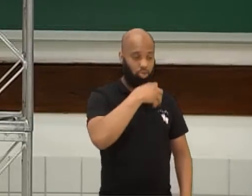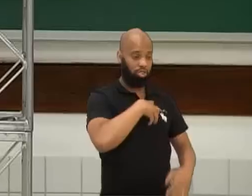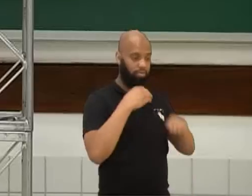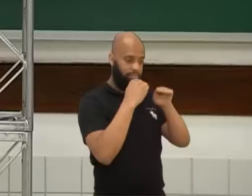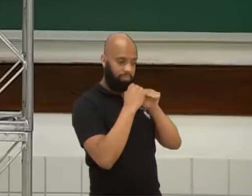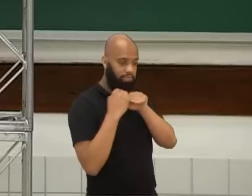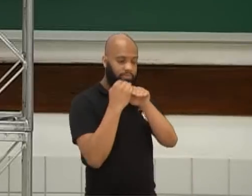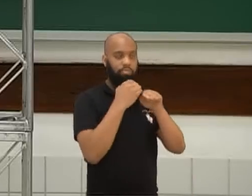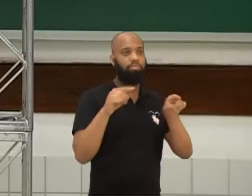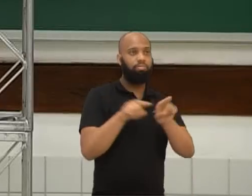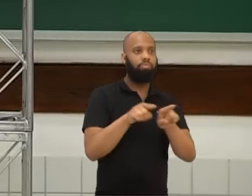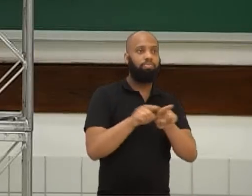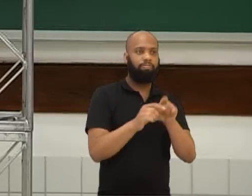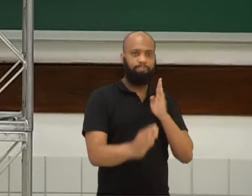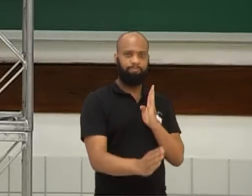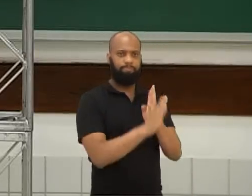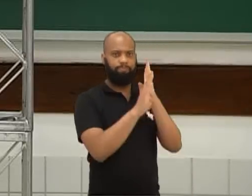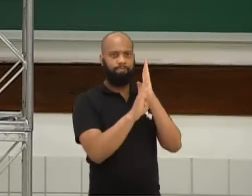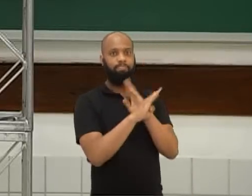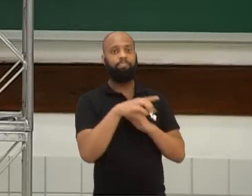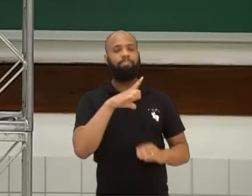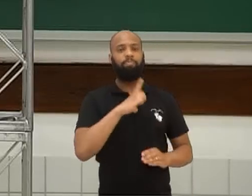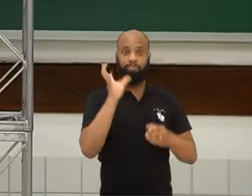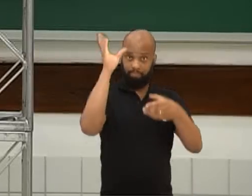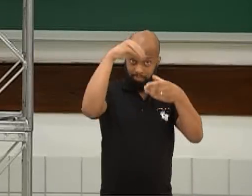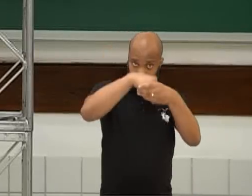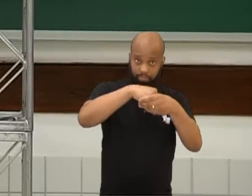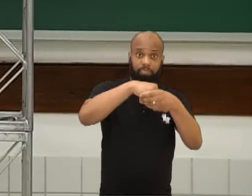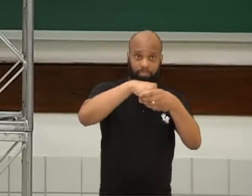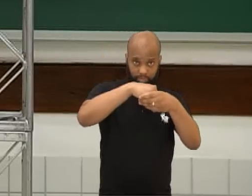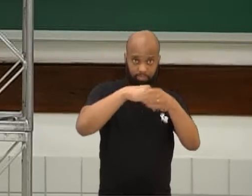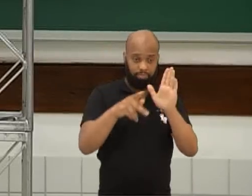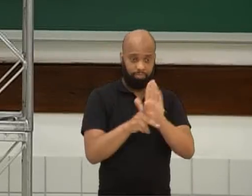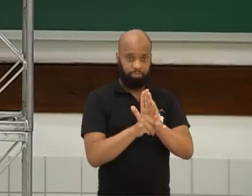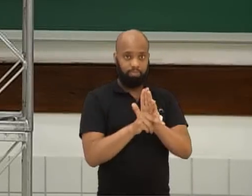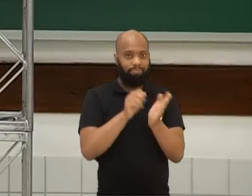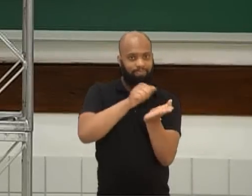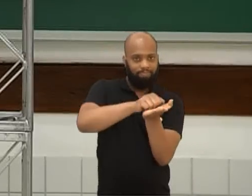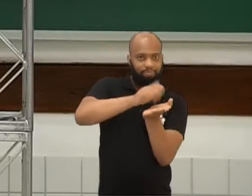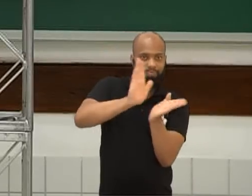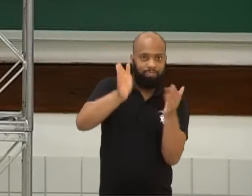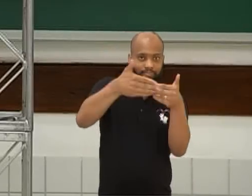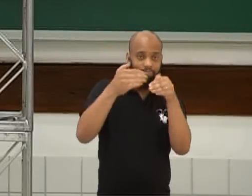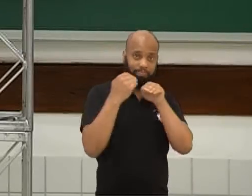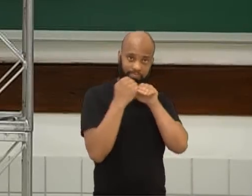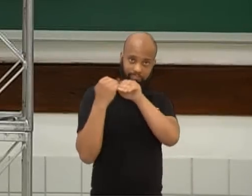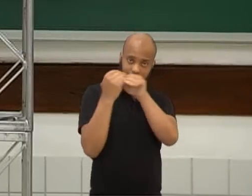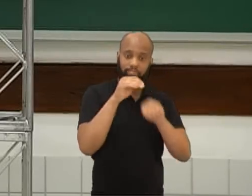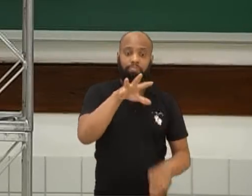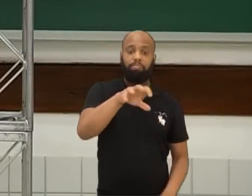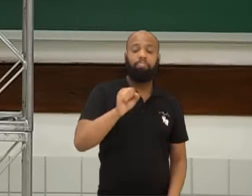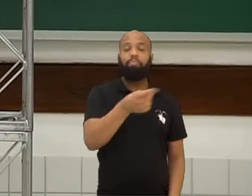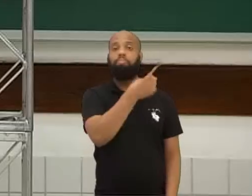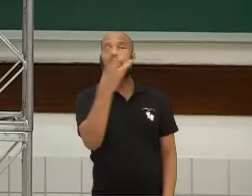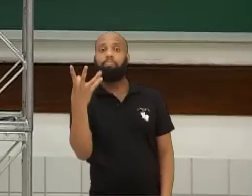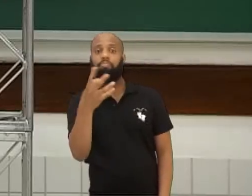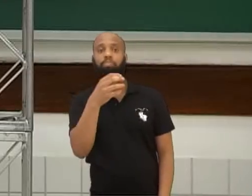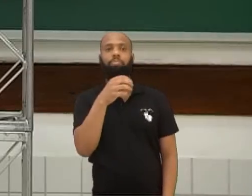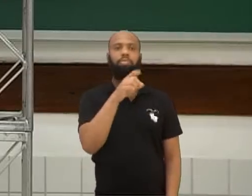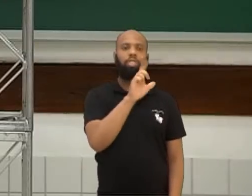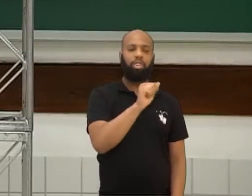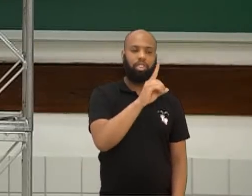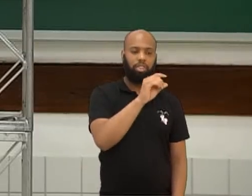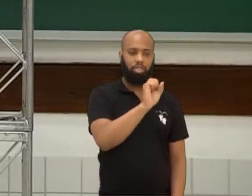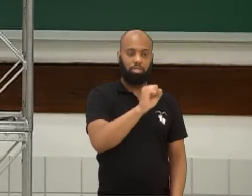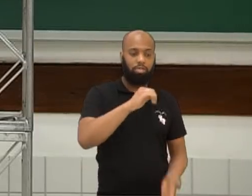chegamos à conclusão que para descobrir a soma dos ângulos internos de um polígono, basta pegar a quantidade de lados e tirar